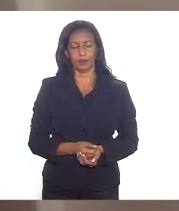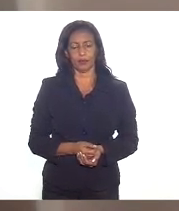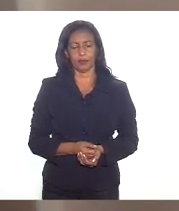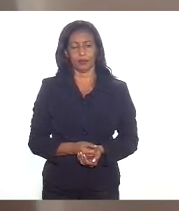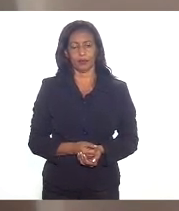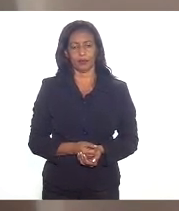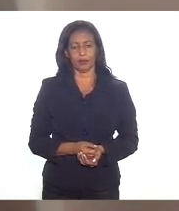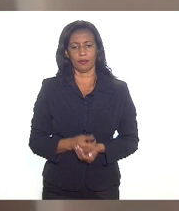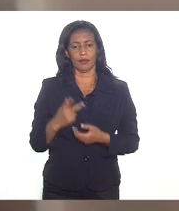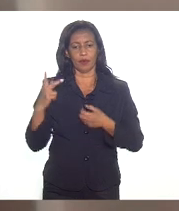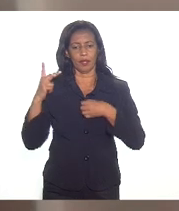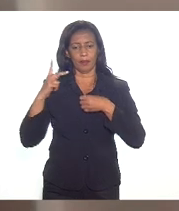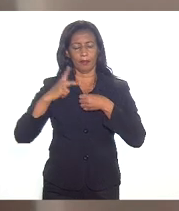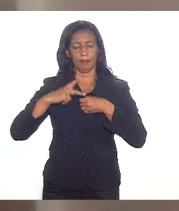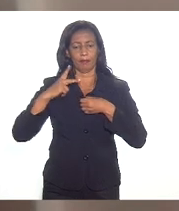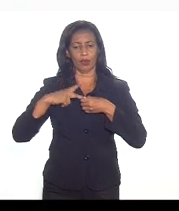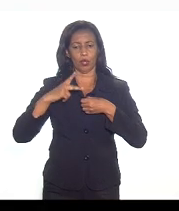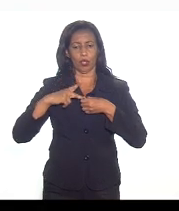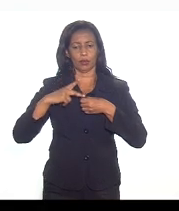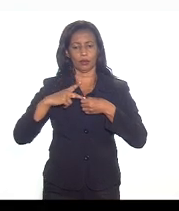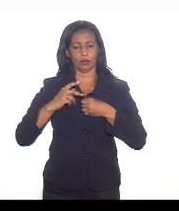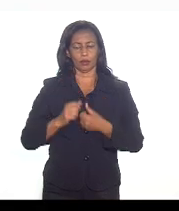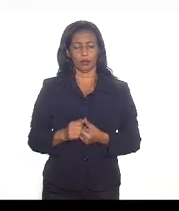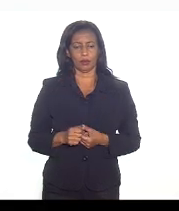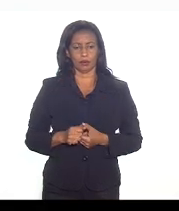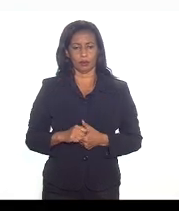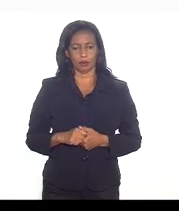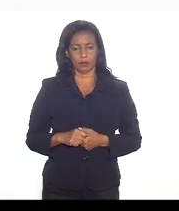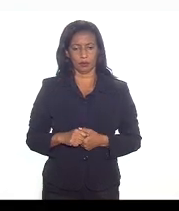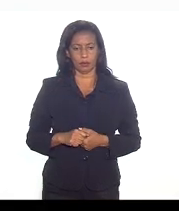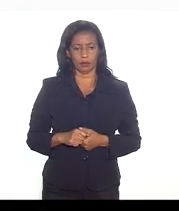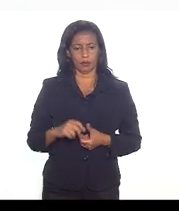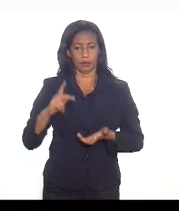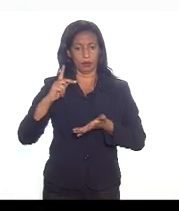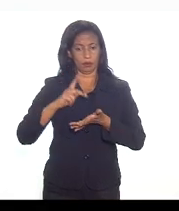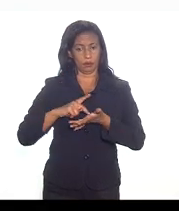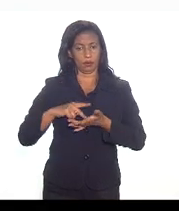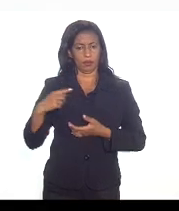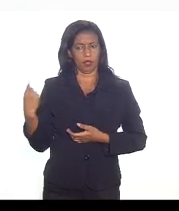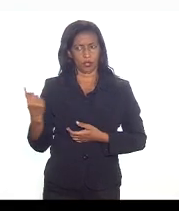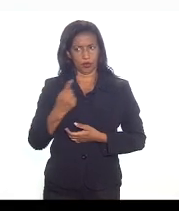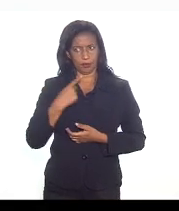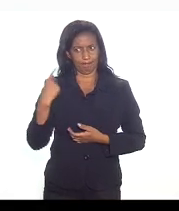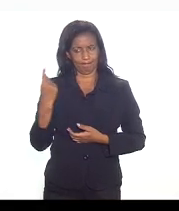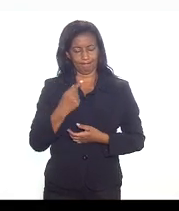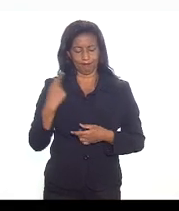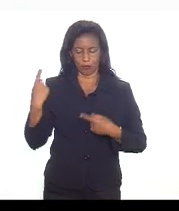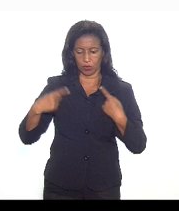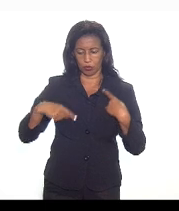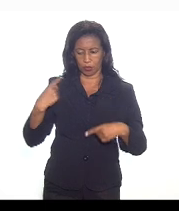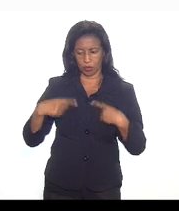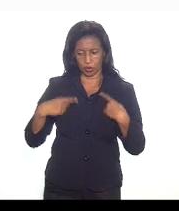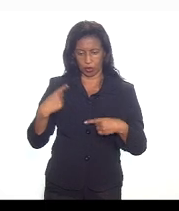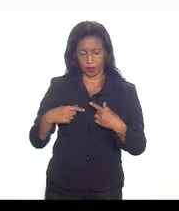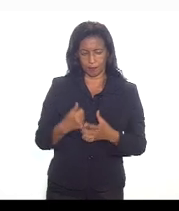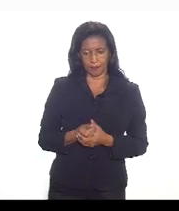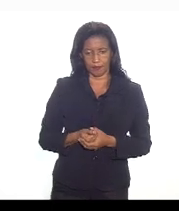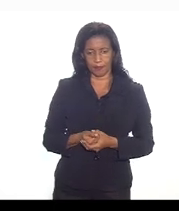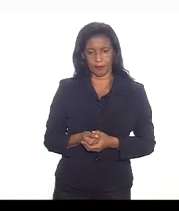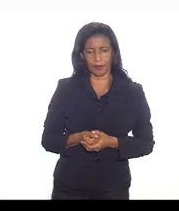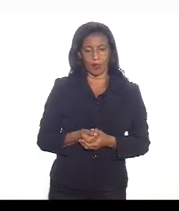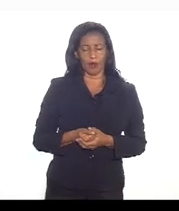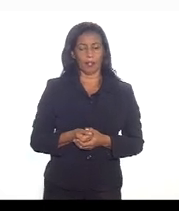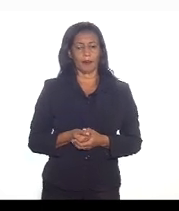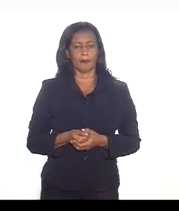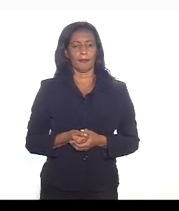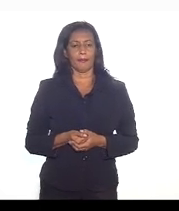Isso aí é o petróleo, né? Quer dizer, na verdade, a gente precisa ter uma discussão de encadeamento produtivo, e a política da